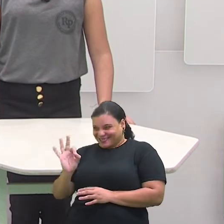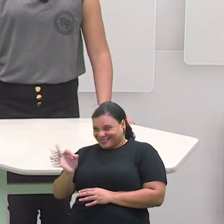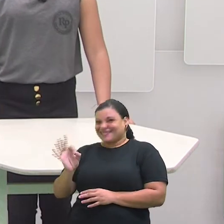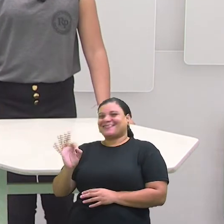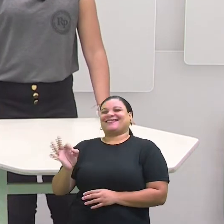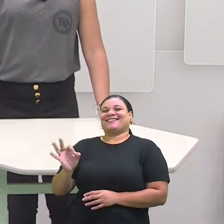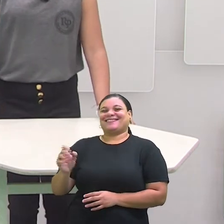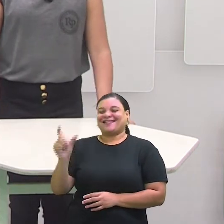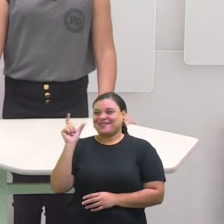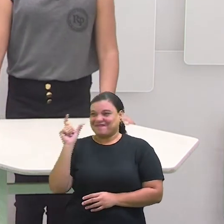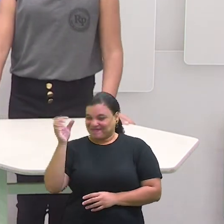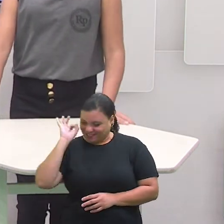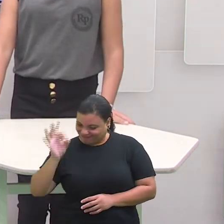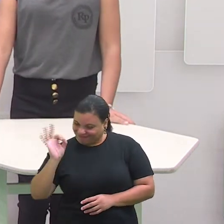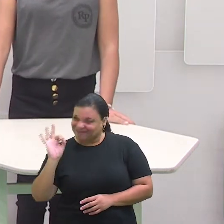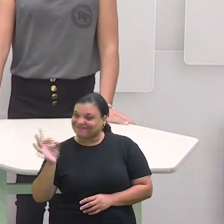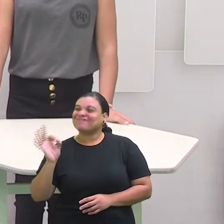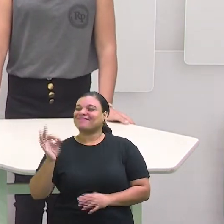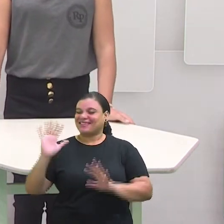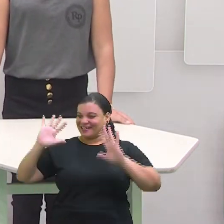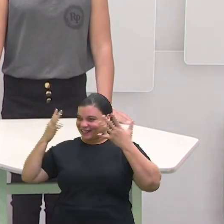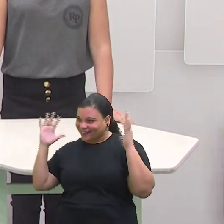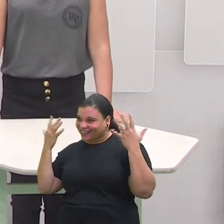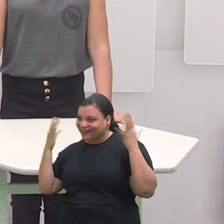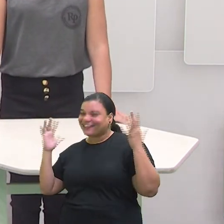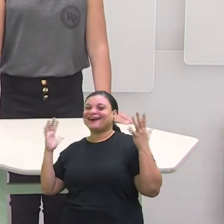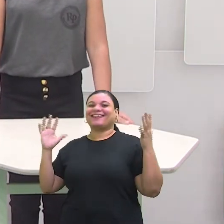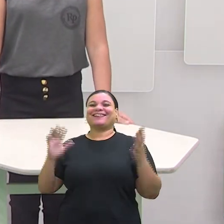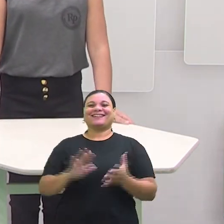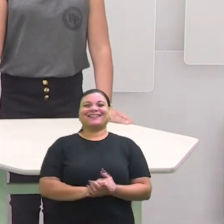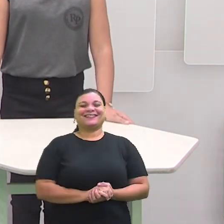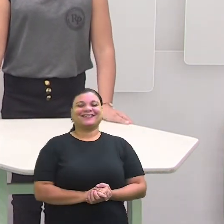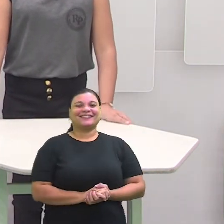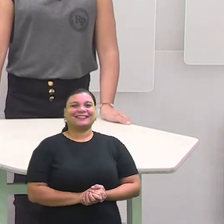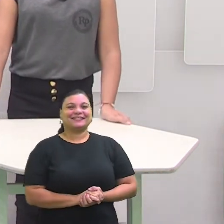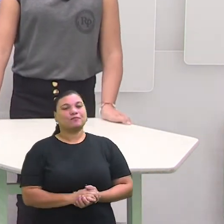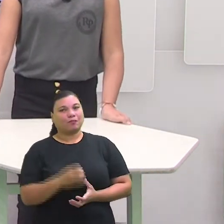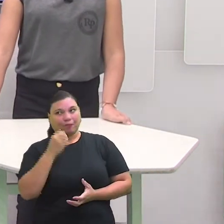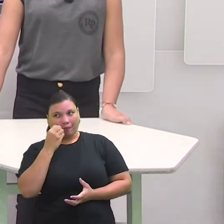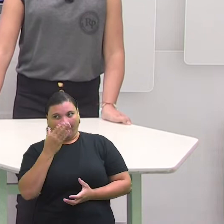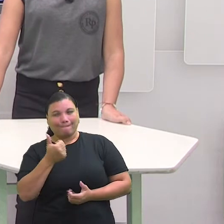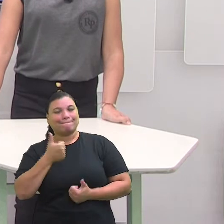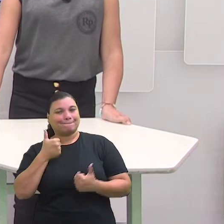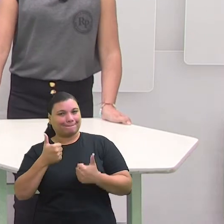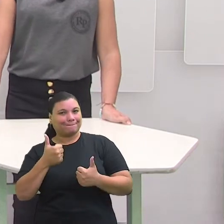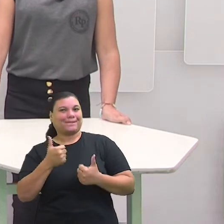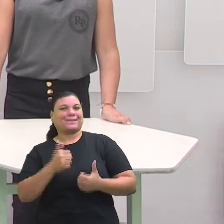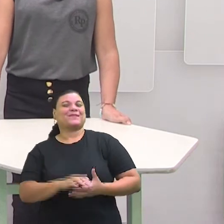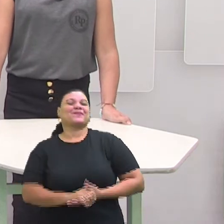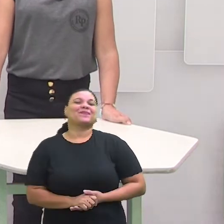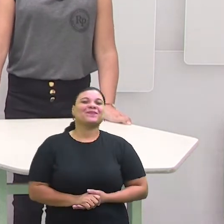correta! É isso mesmo, meus parabéns, Nicole. Muito bom, isso aí.